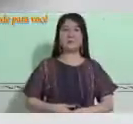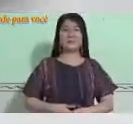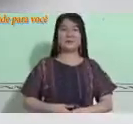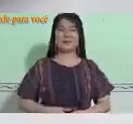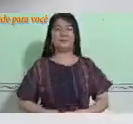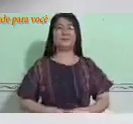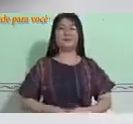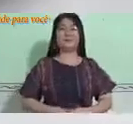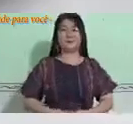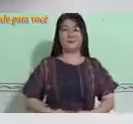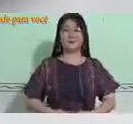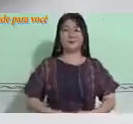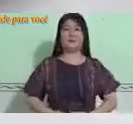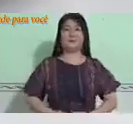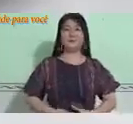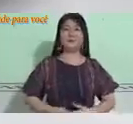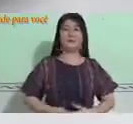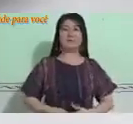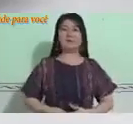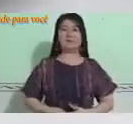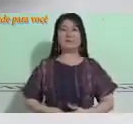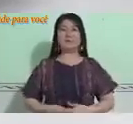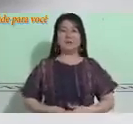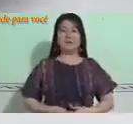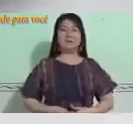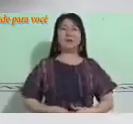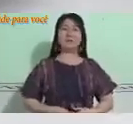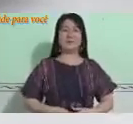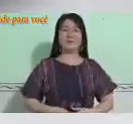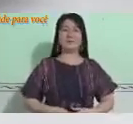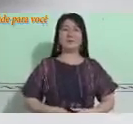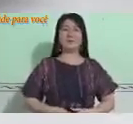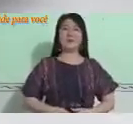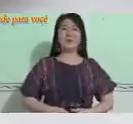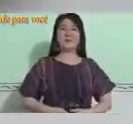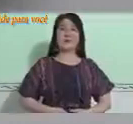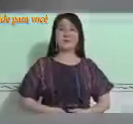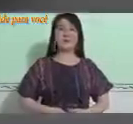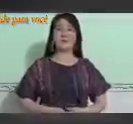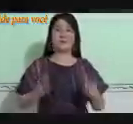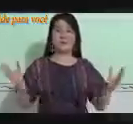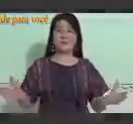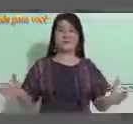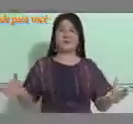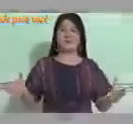a gravidez e a amamentação, o que poderá estar relacionado com as alterações hormonais.